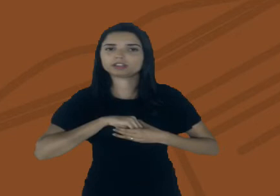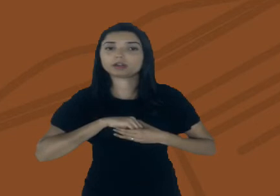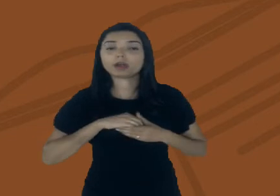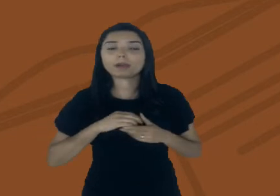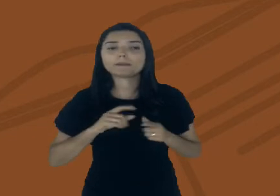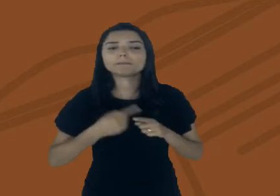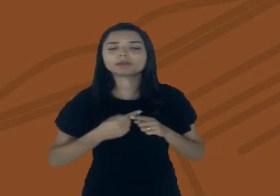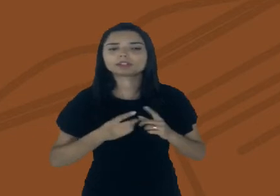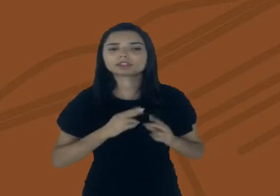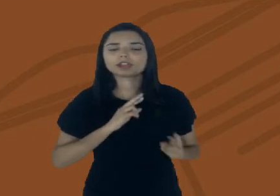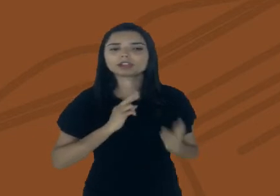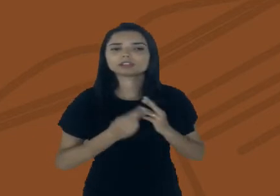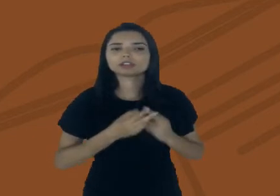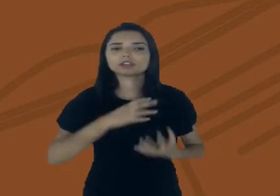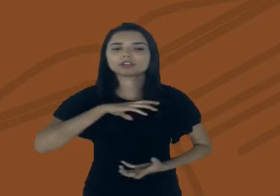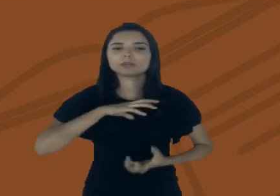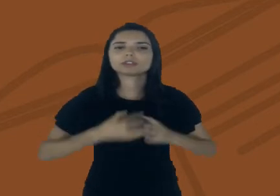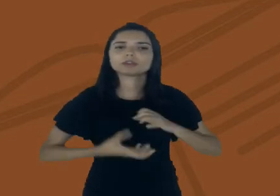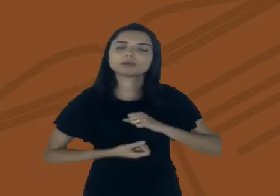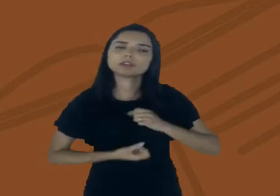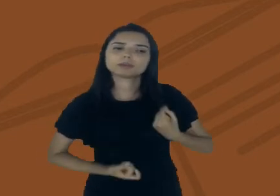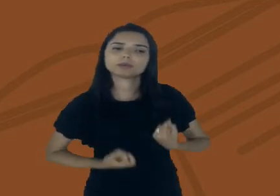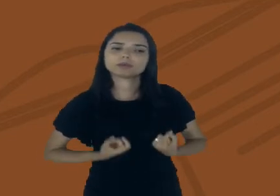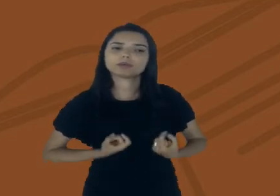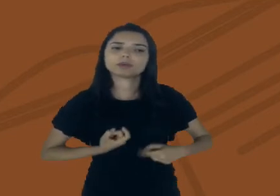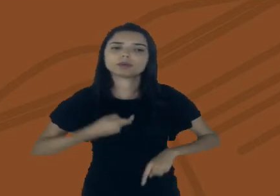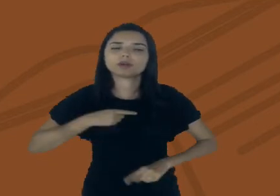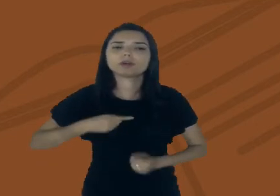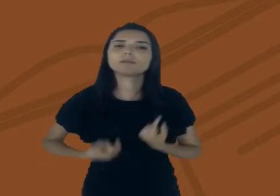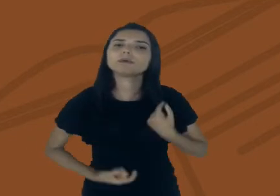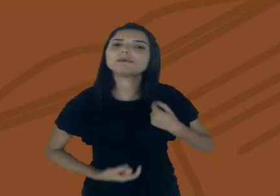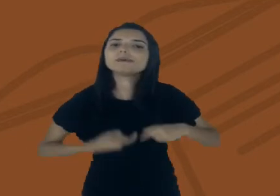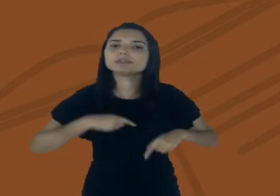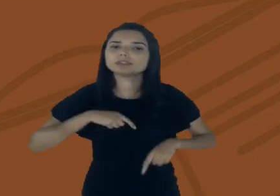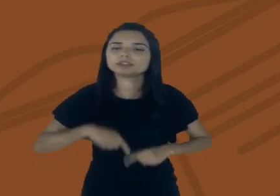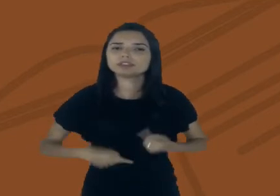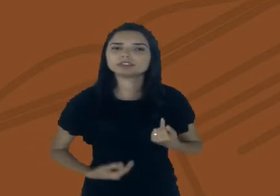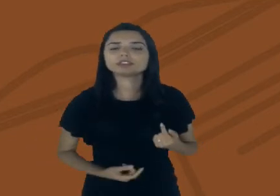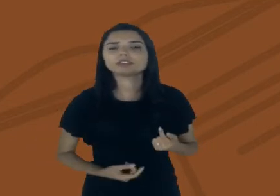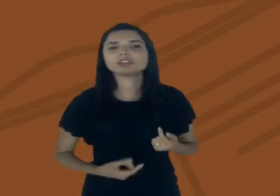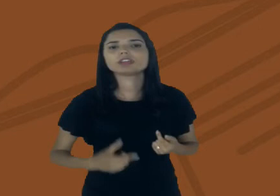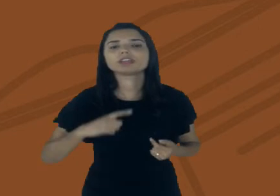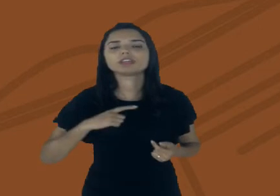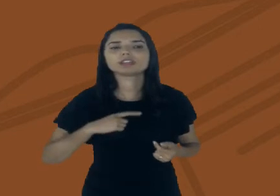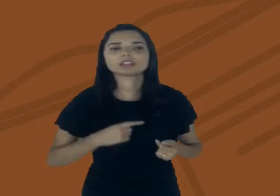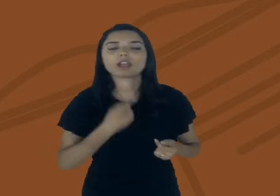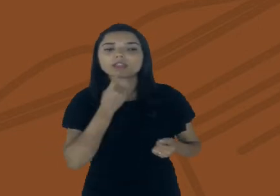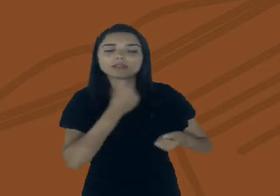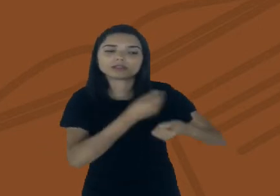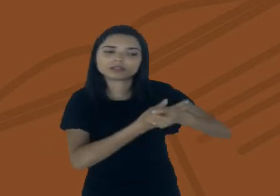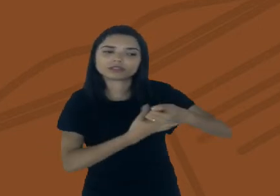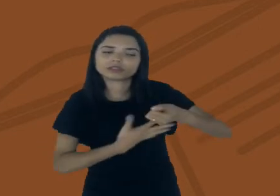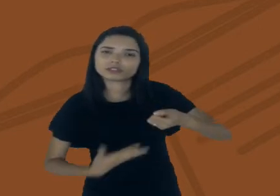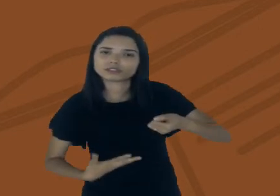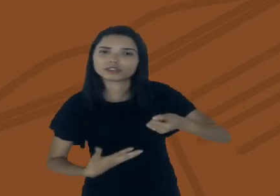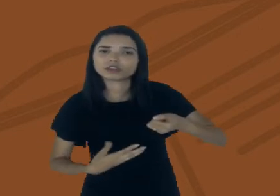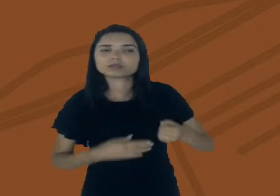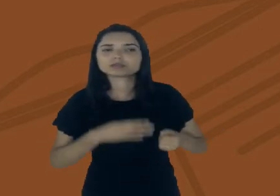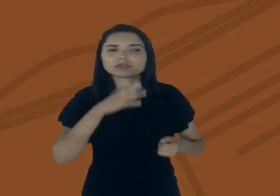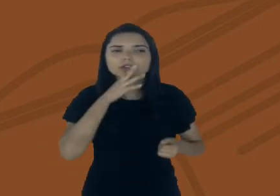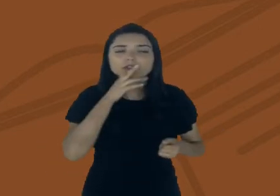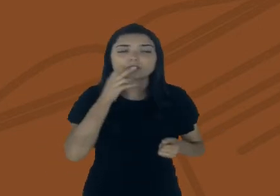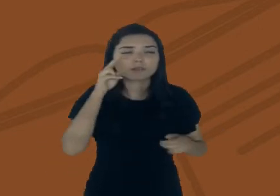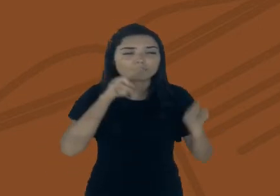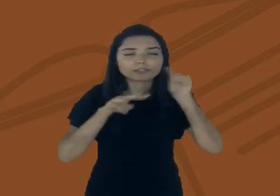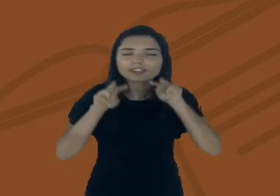com as questões hormonais, presente também na relação da corrente sanguínea, então é algo silencioso, a gente não está